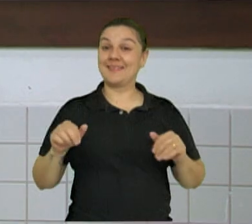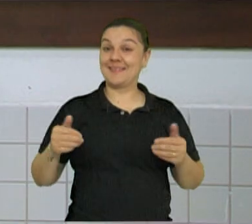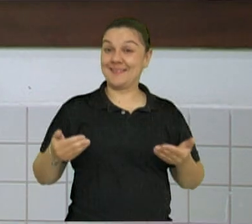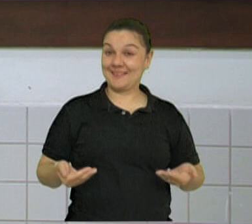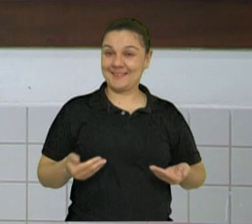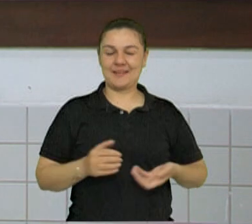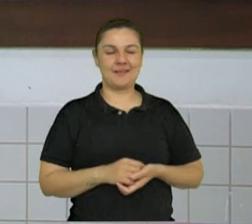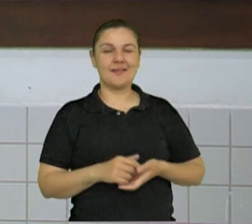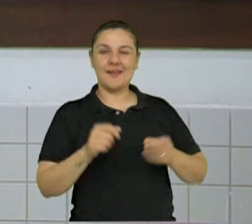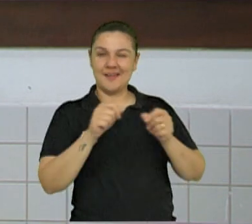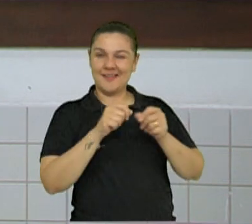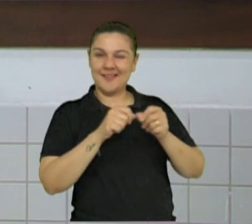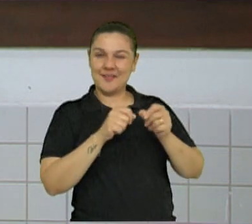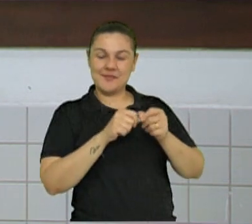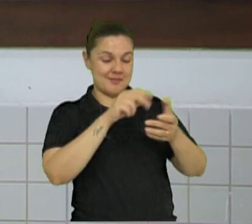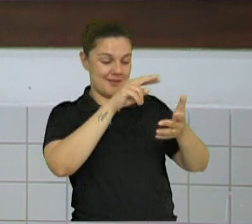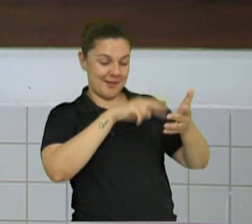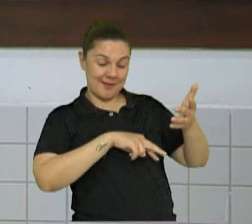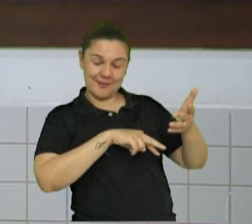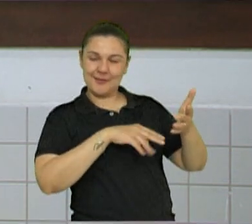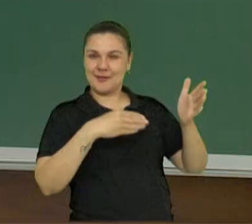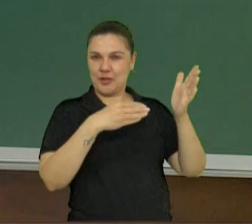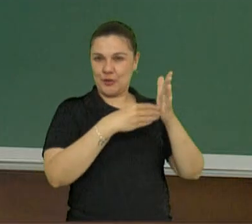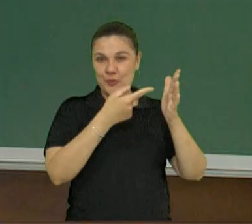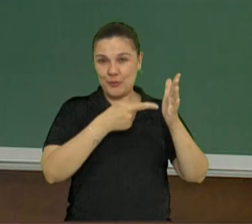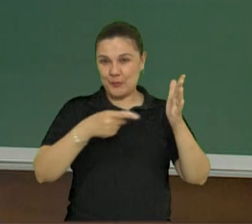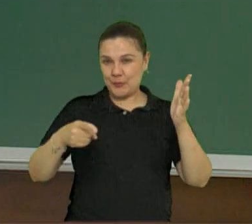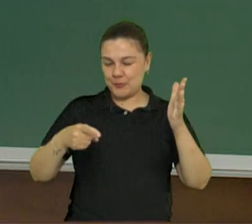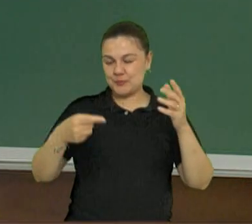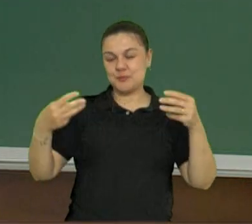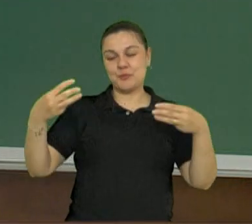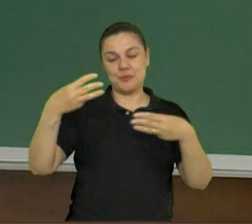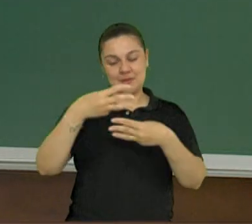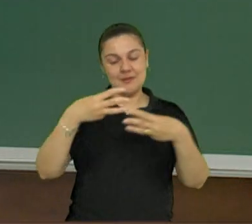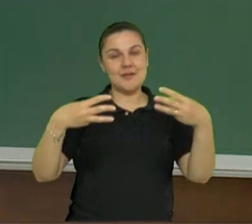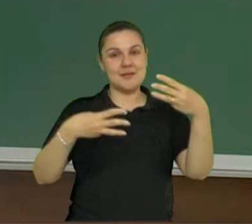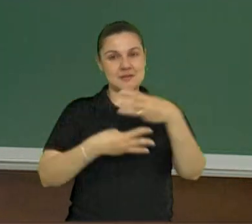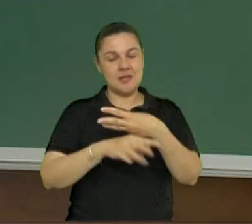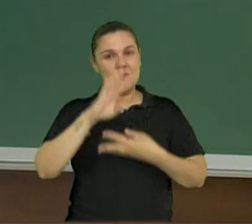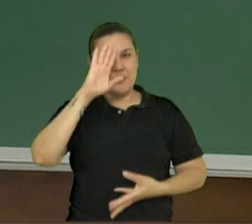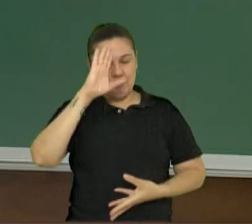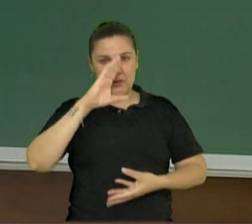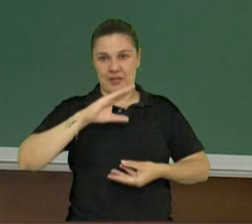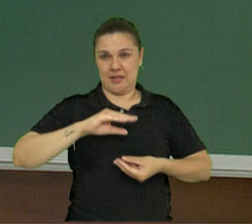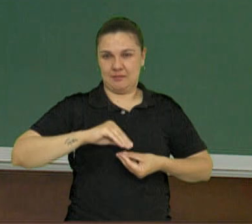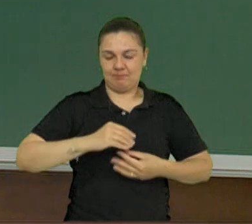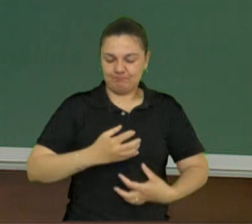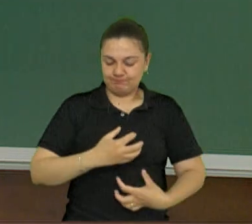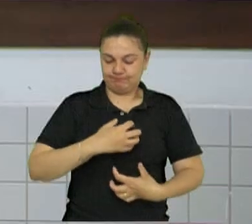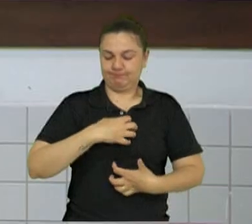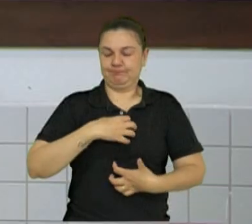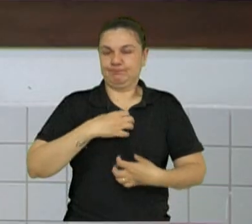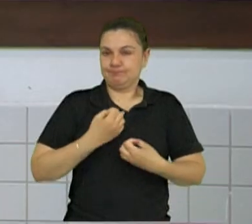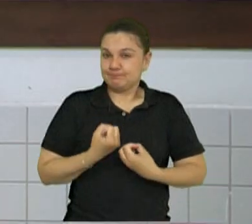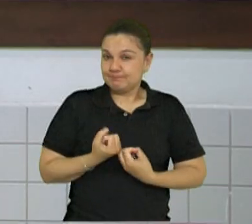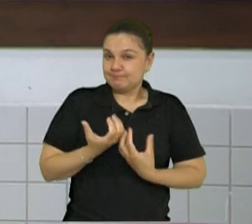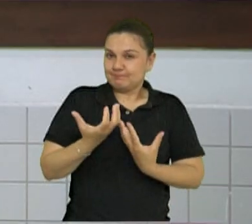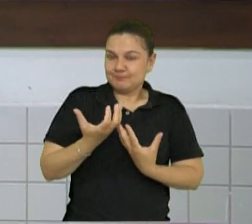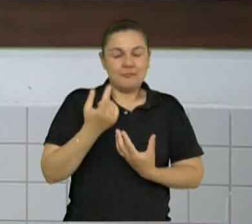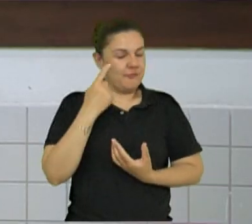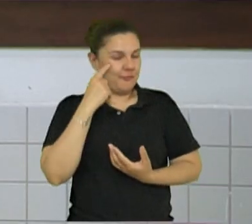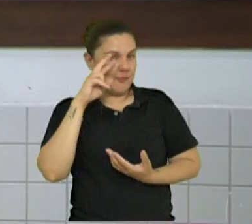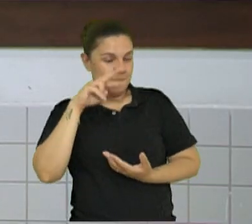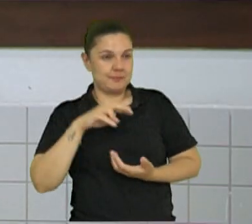Então, fizeram a leitura desse último terceto, conseguiram compreender esse sentimento que é transmitido. Vamos